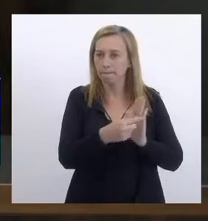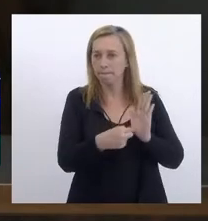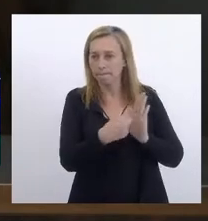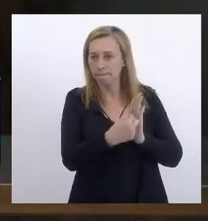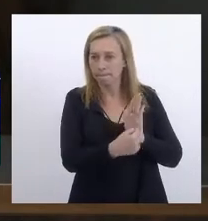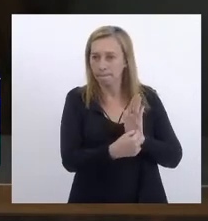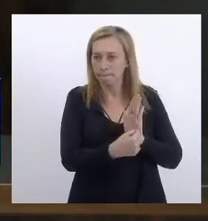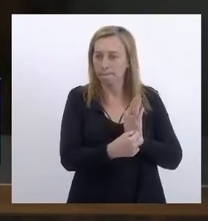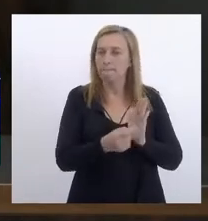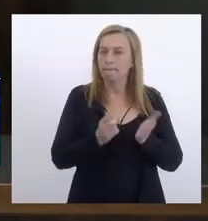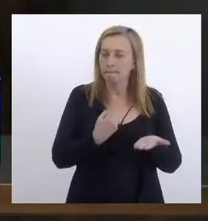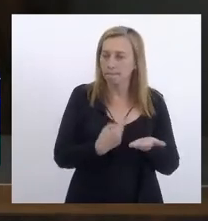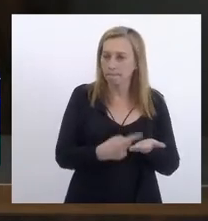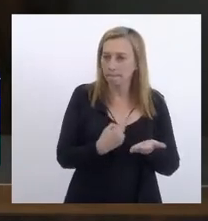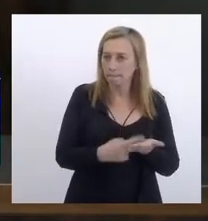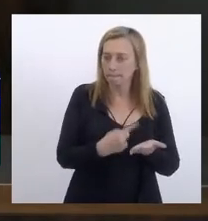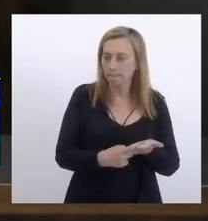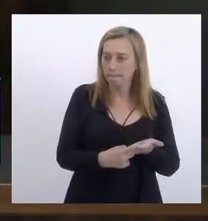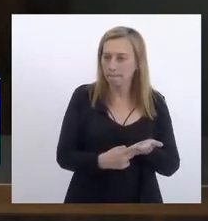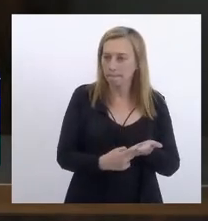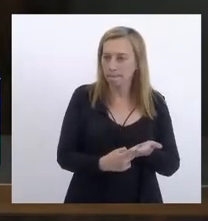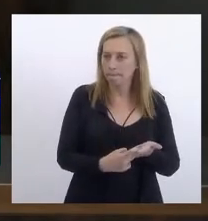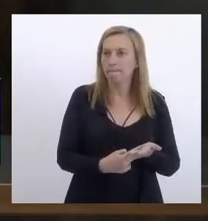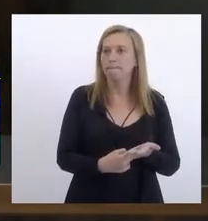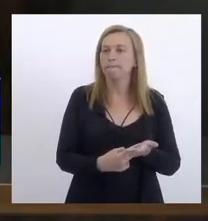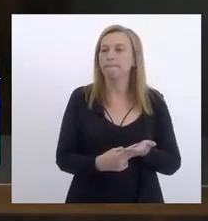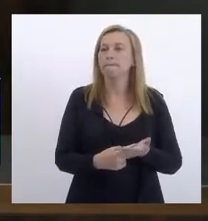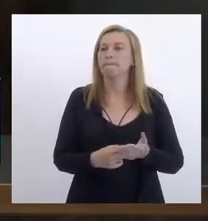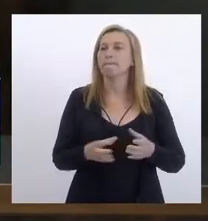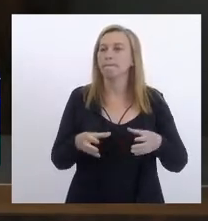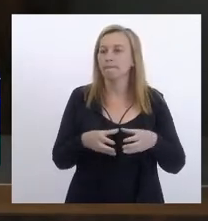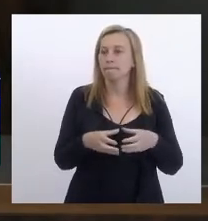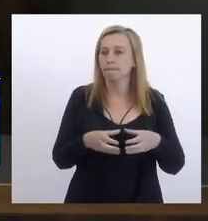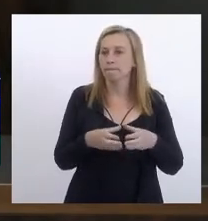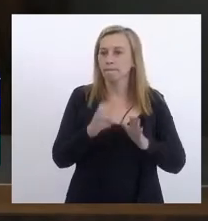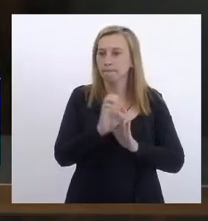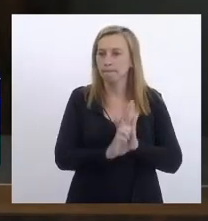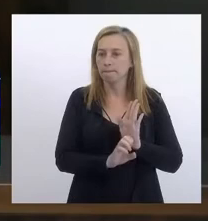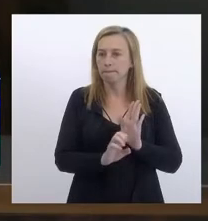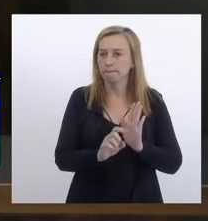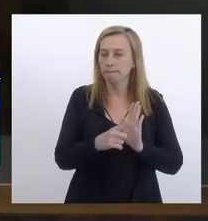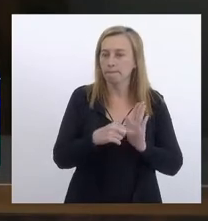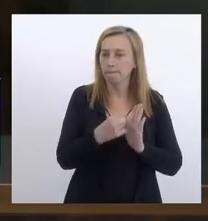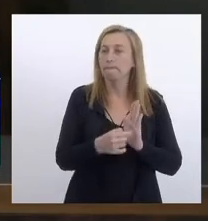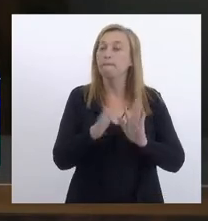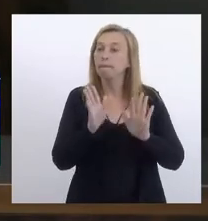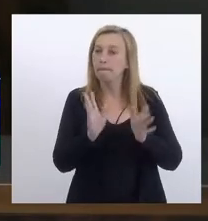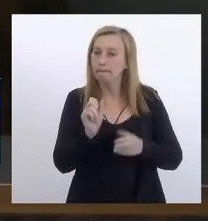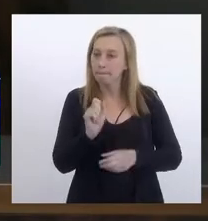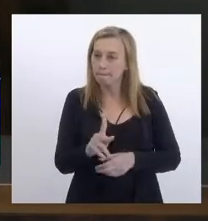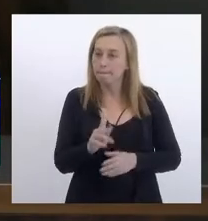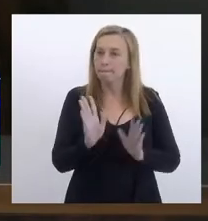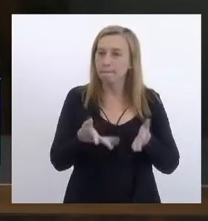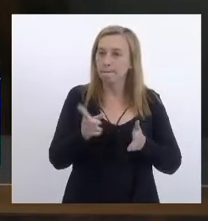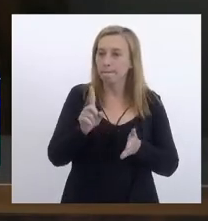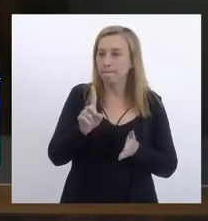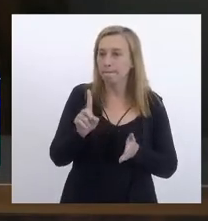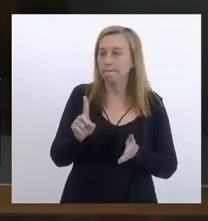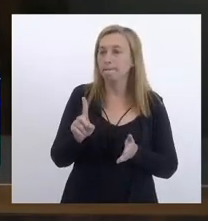acordo com o parecer da Comissão de Emendas Condicionais e Vetos. Ok? Agora vamos nos